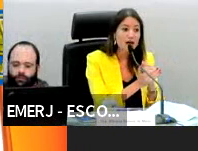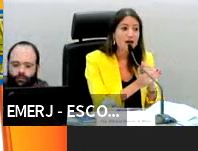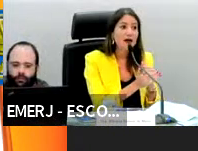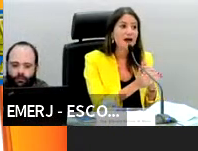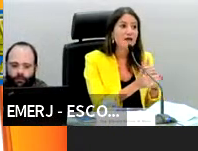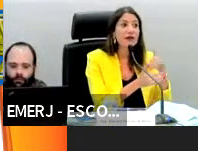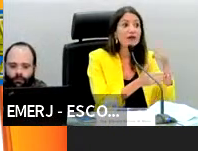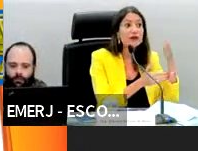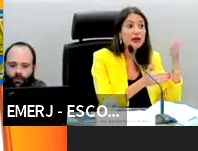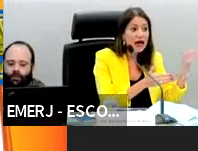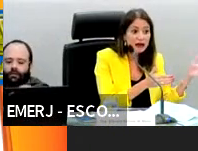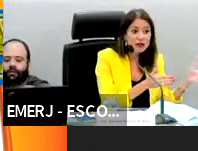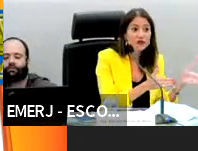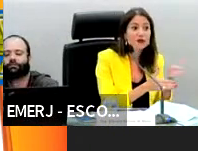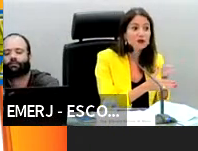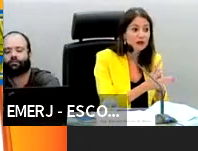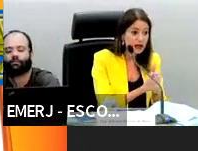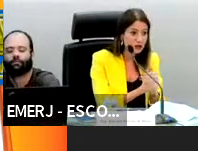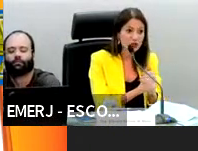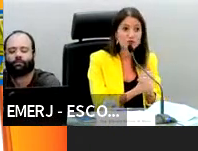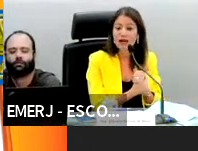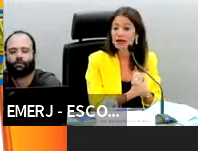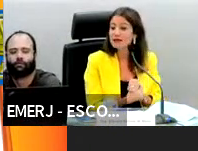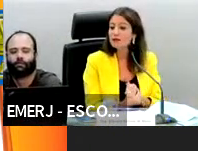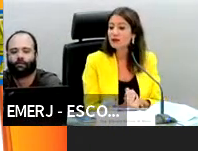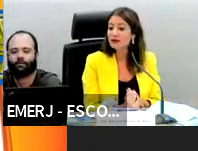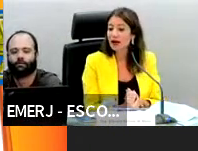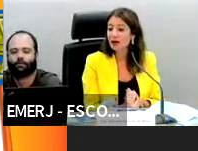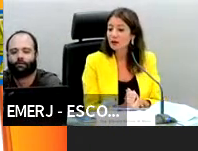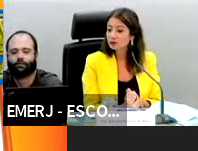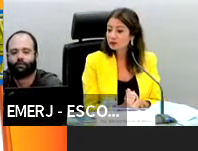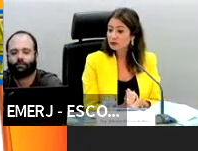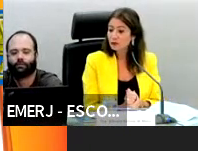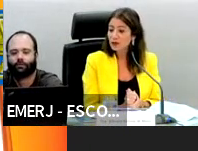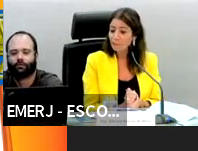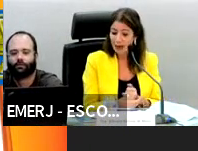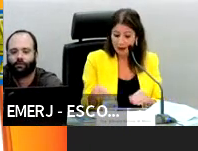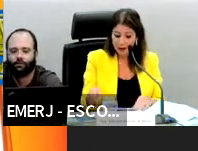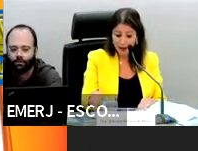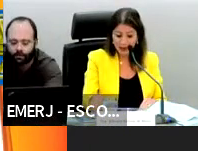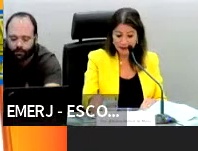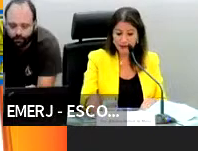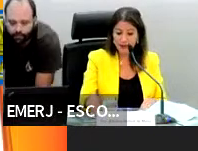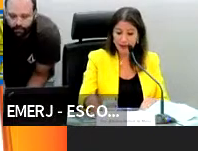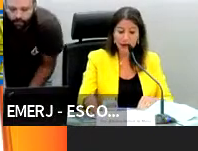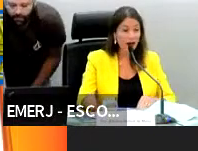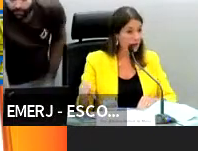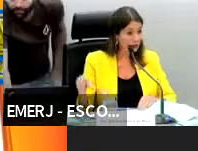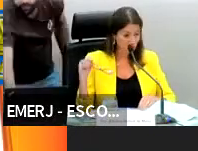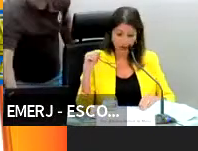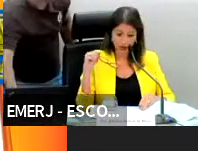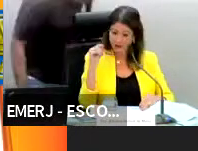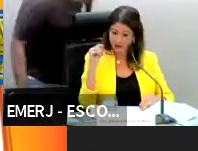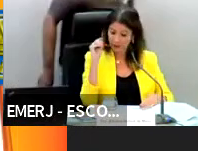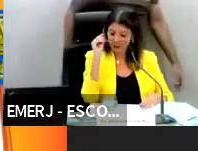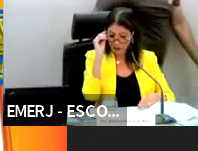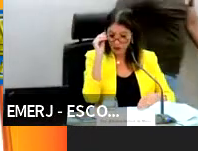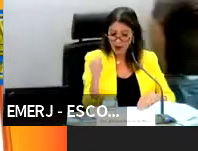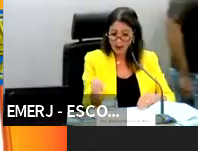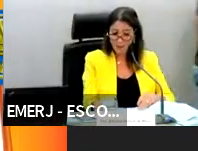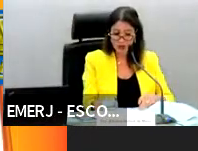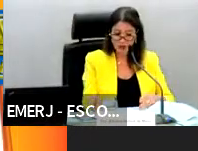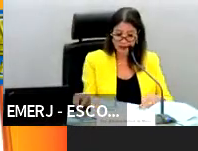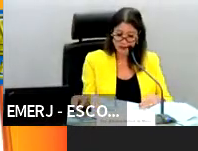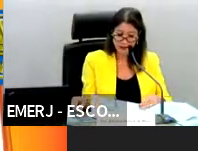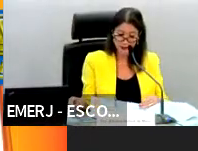de verificar as dificuldades que as mulheres enfrentaram para acessar a justiça, né? Então,